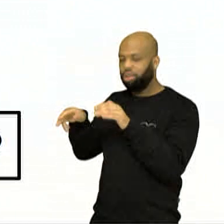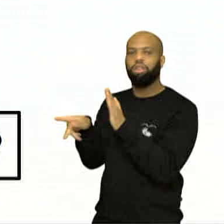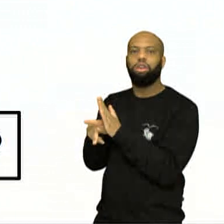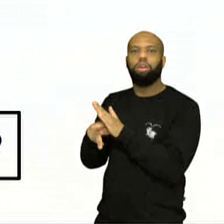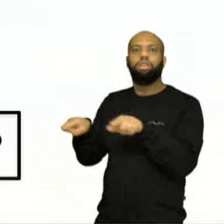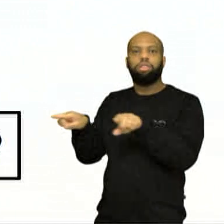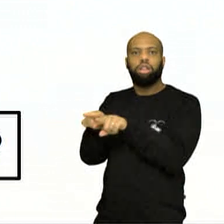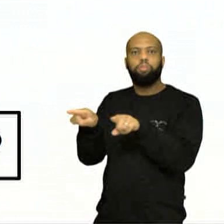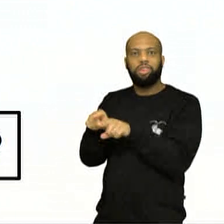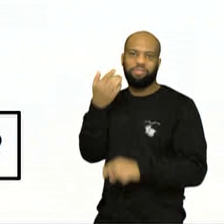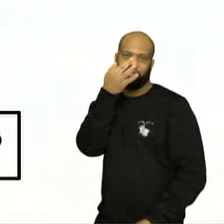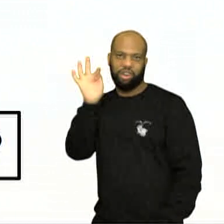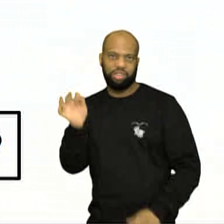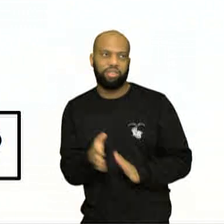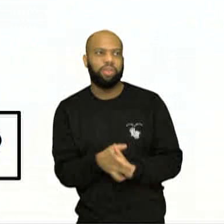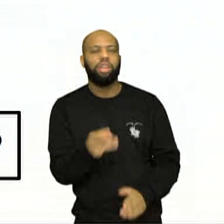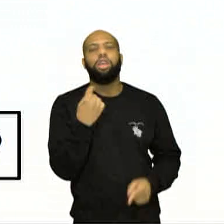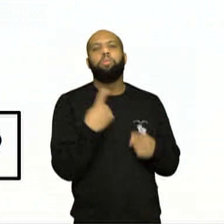distante, ou era um